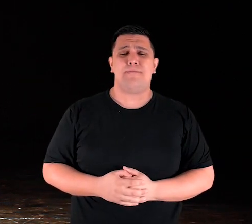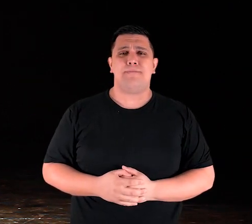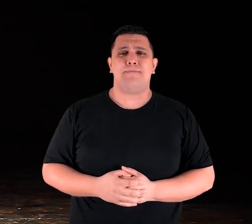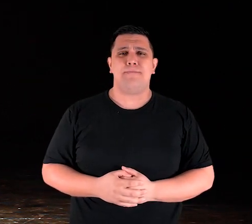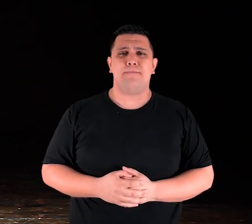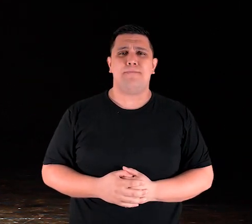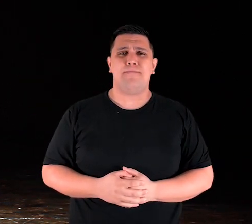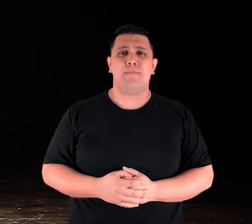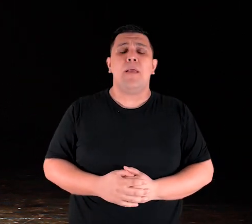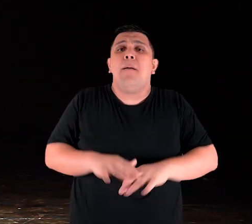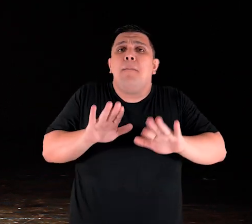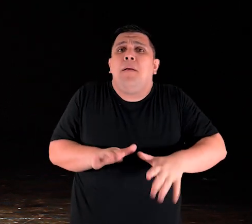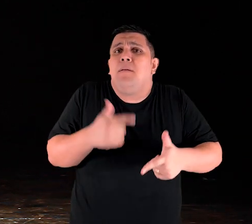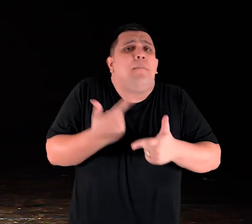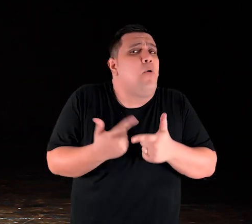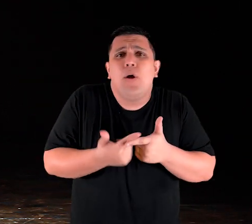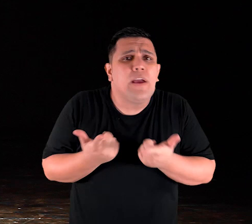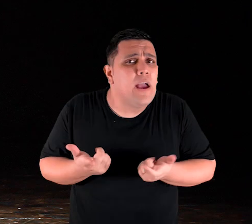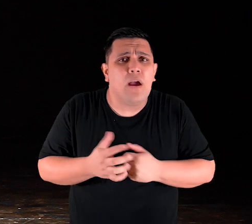Mas por quê?